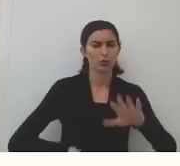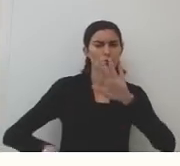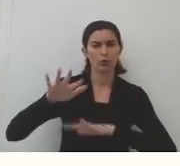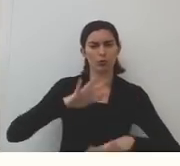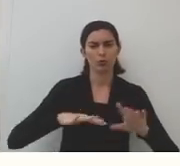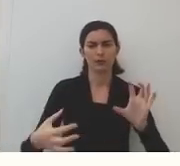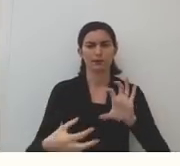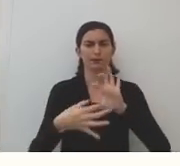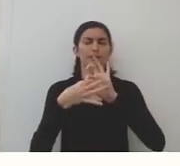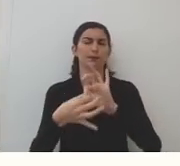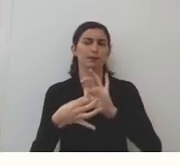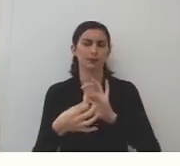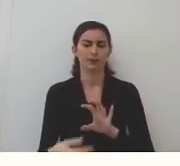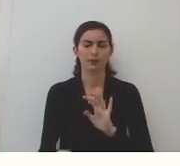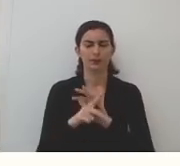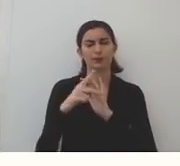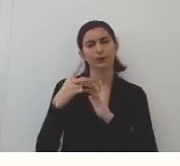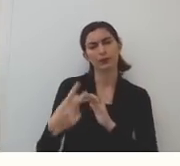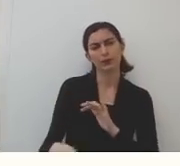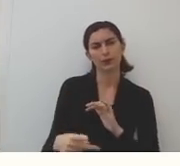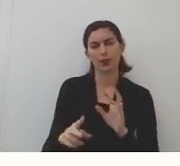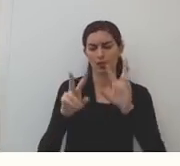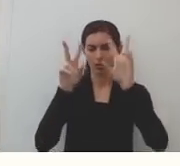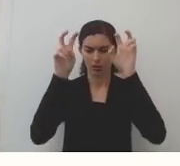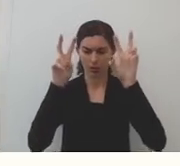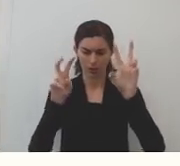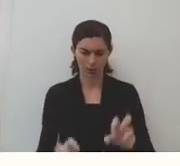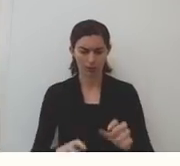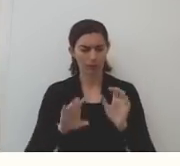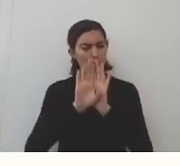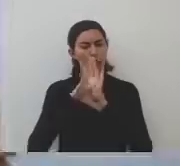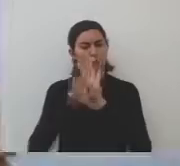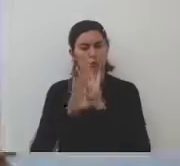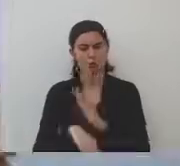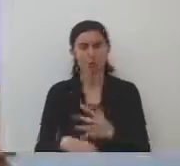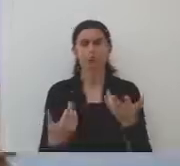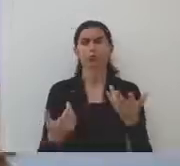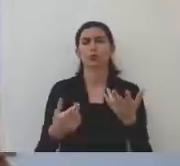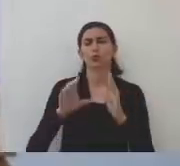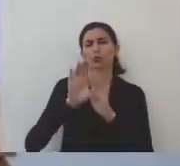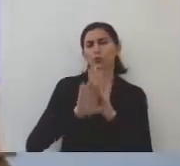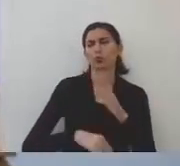não associar especificamente a temas, conteúdos,